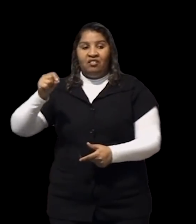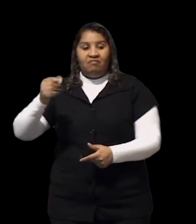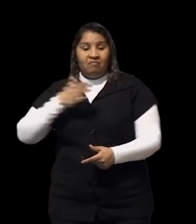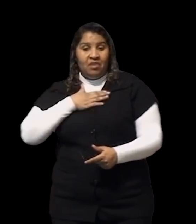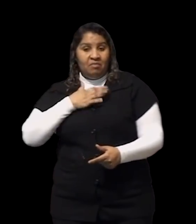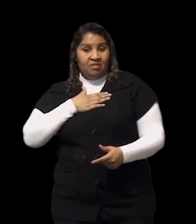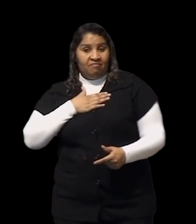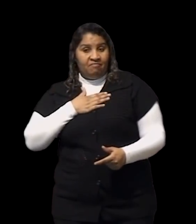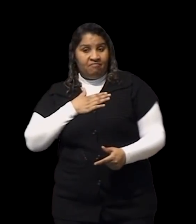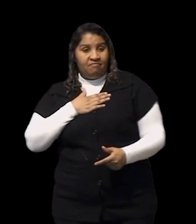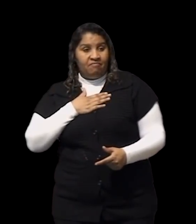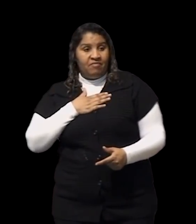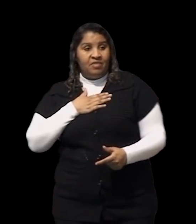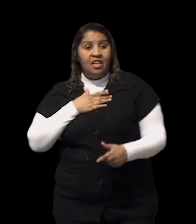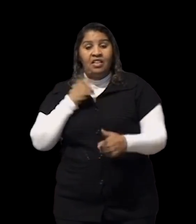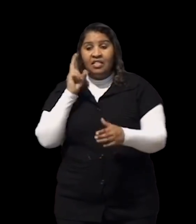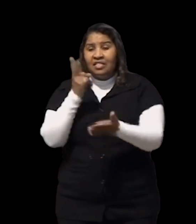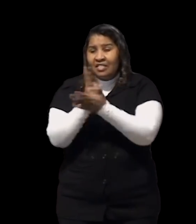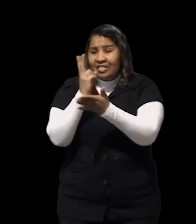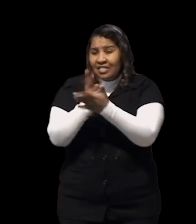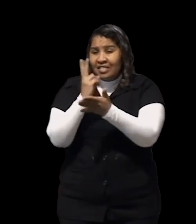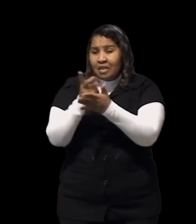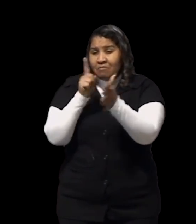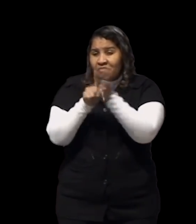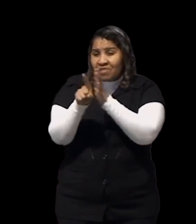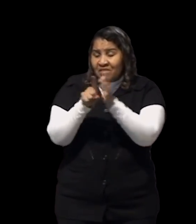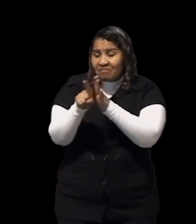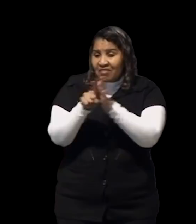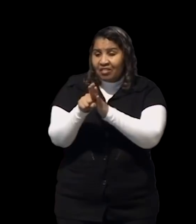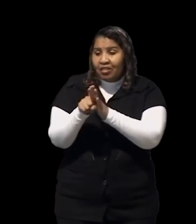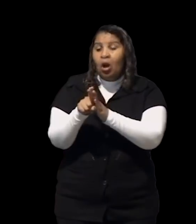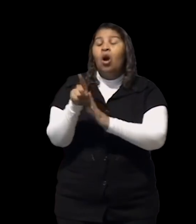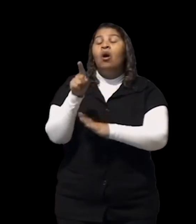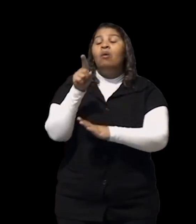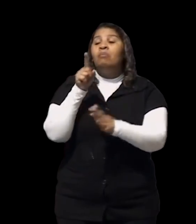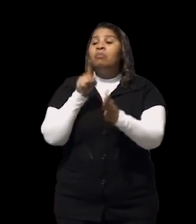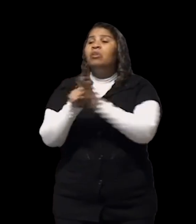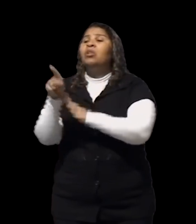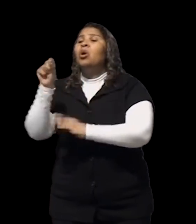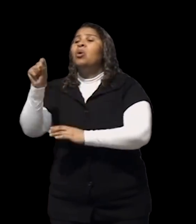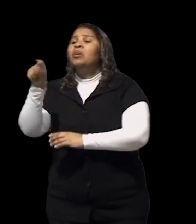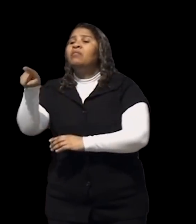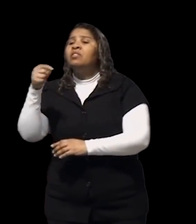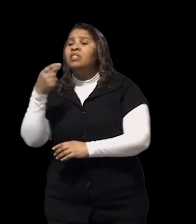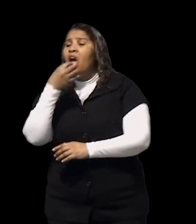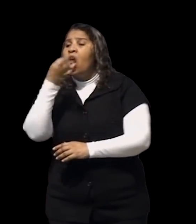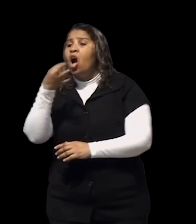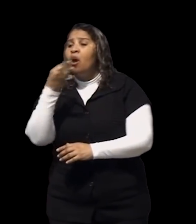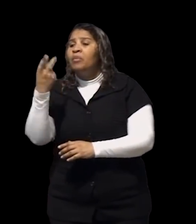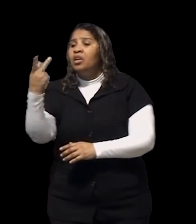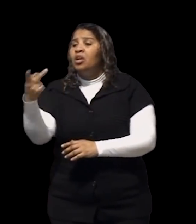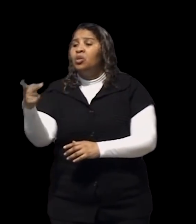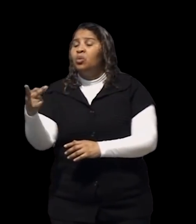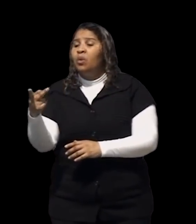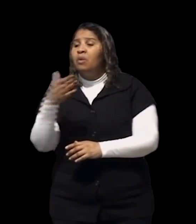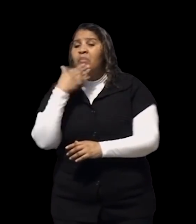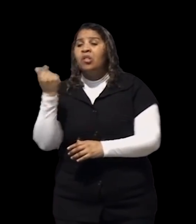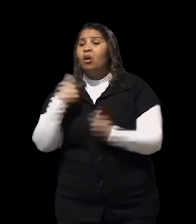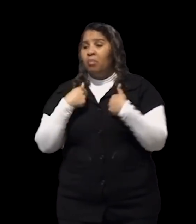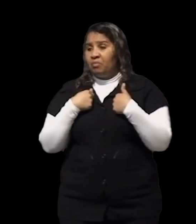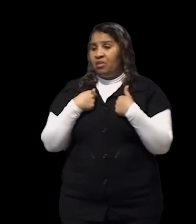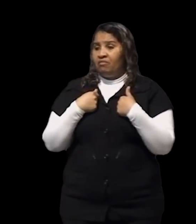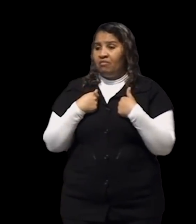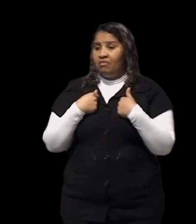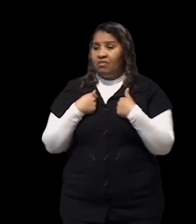que é melhor para mim o homem não sabe para onde vai ele não sabe se ele vai namorar a morena ou loira